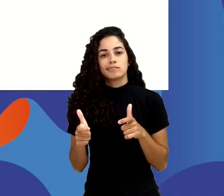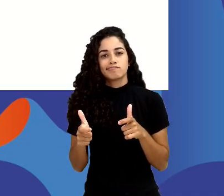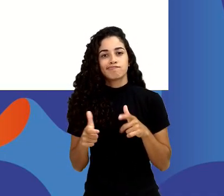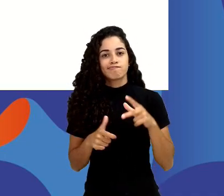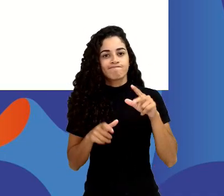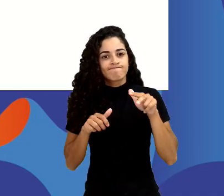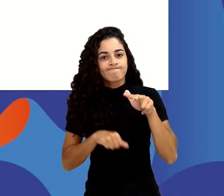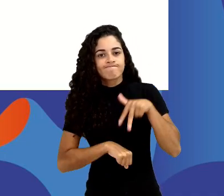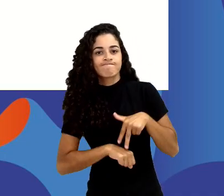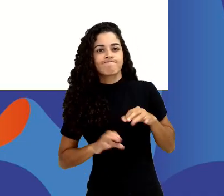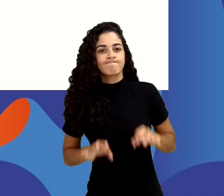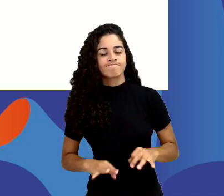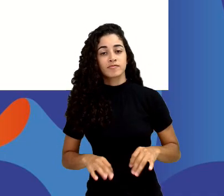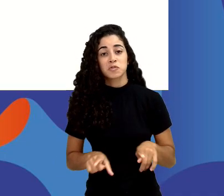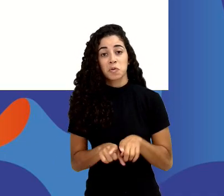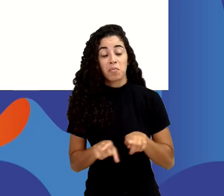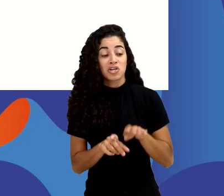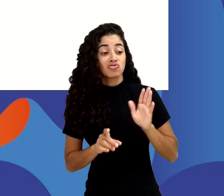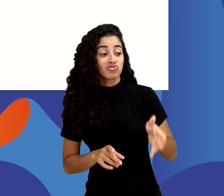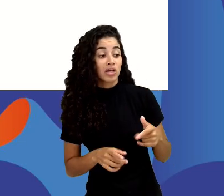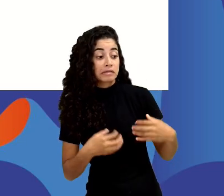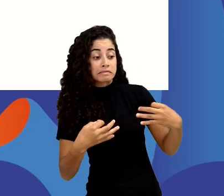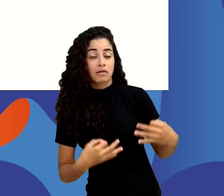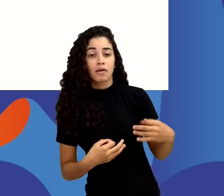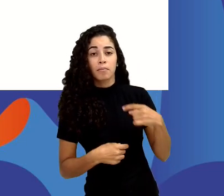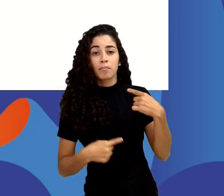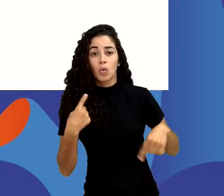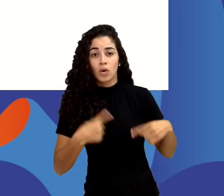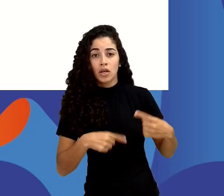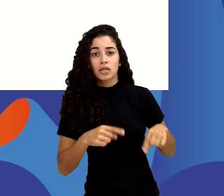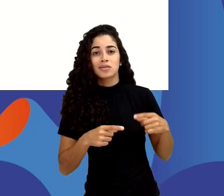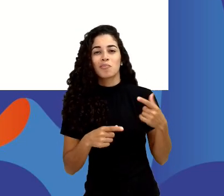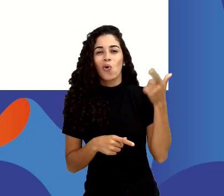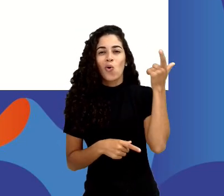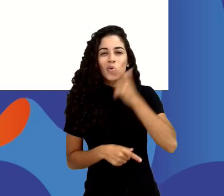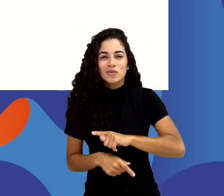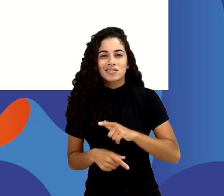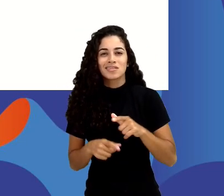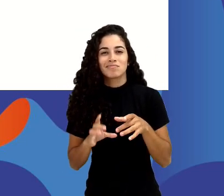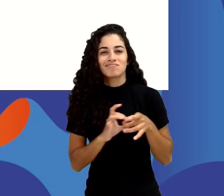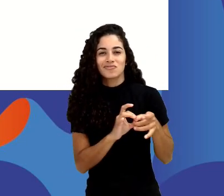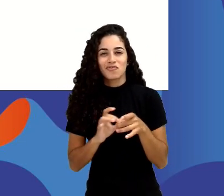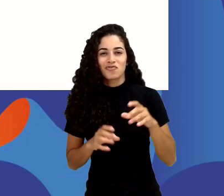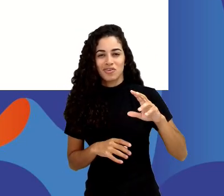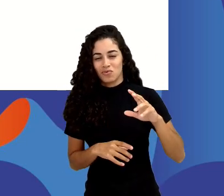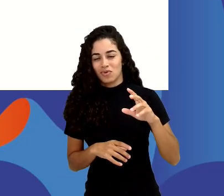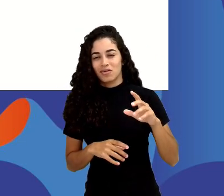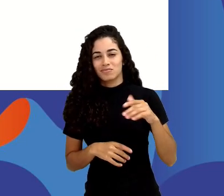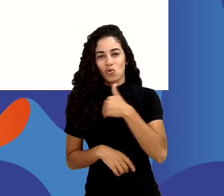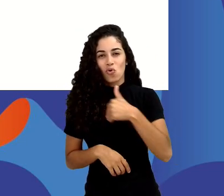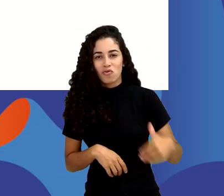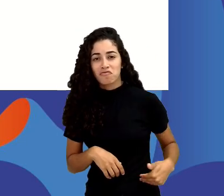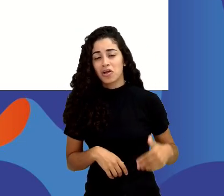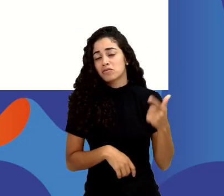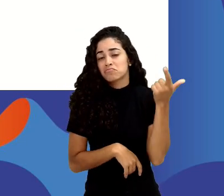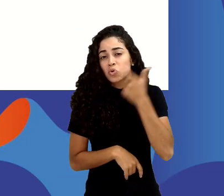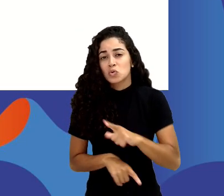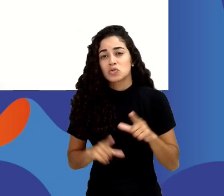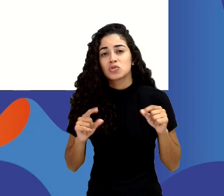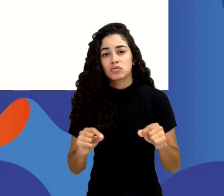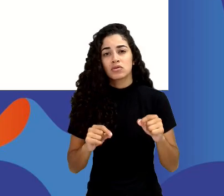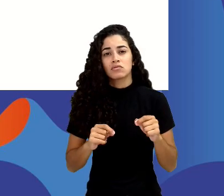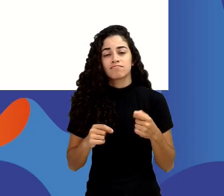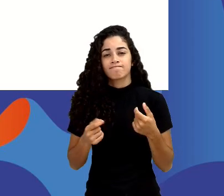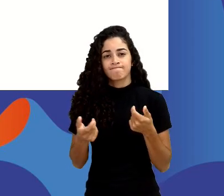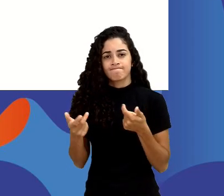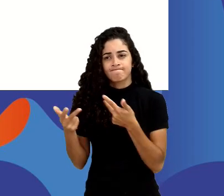essa estabilidade política pela unificação do reino, ele teve condições de se lançar ao